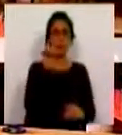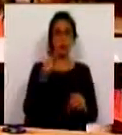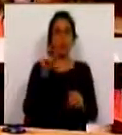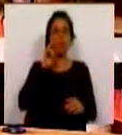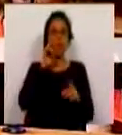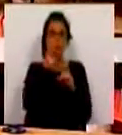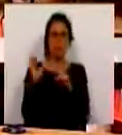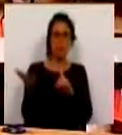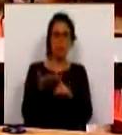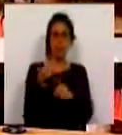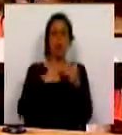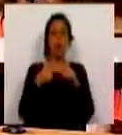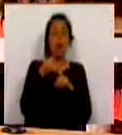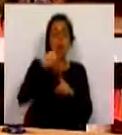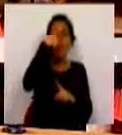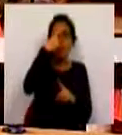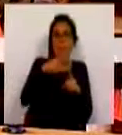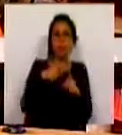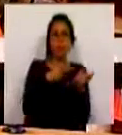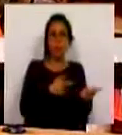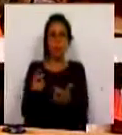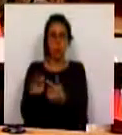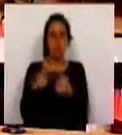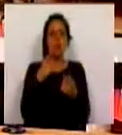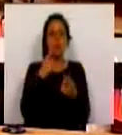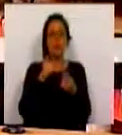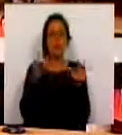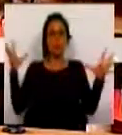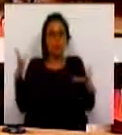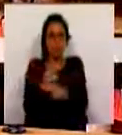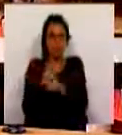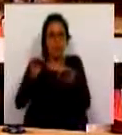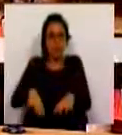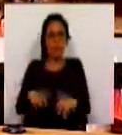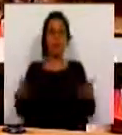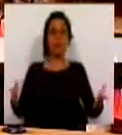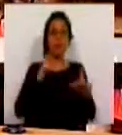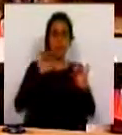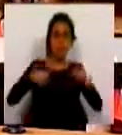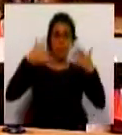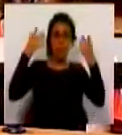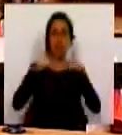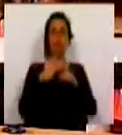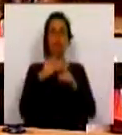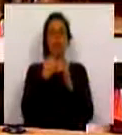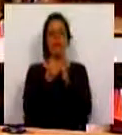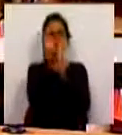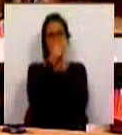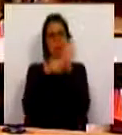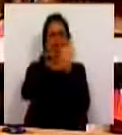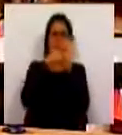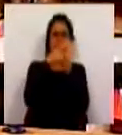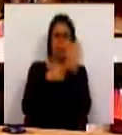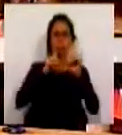proteção ambiental e do combate ao terrorismo e à radicalização. Aquela prioridade é versada em inúmeros pontos do programa,